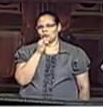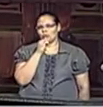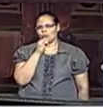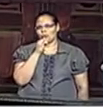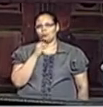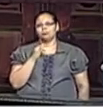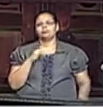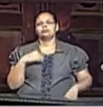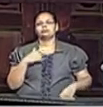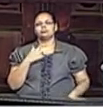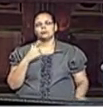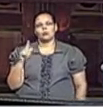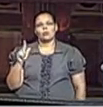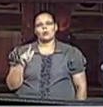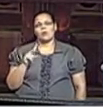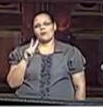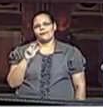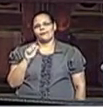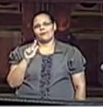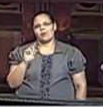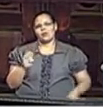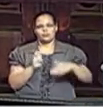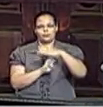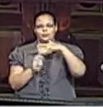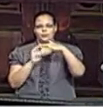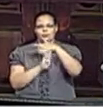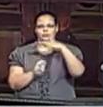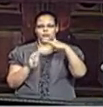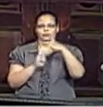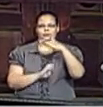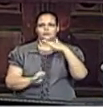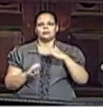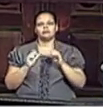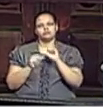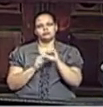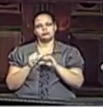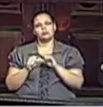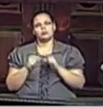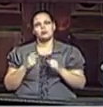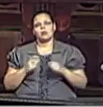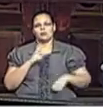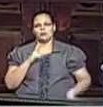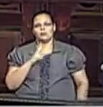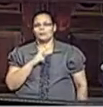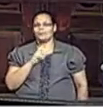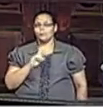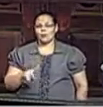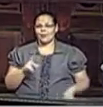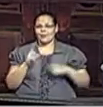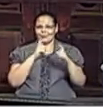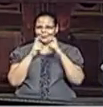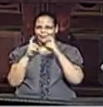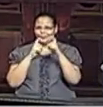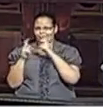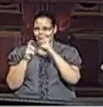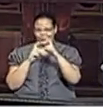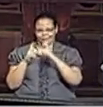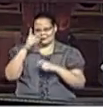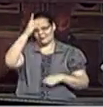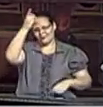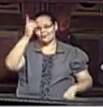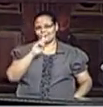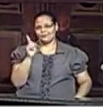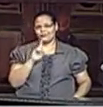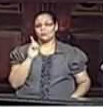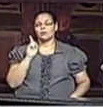no caso da Vale do Rio Doce. Então, o que nós estamos tentando fazer aqui não é um debate ideológico,